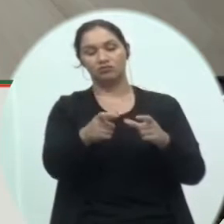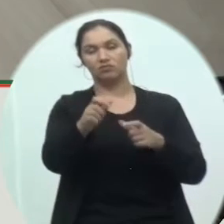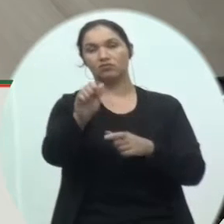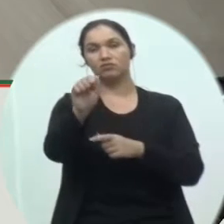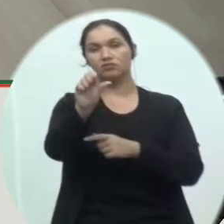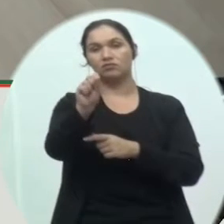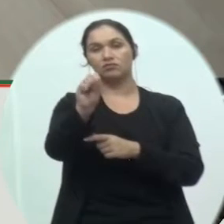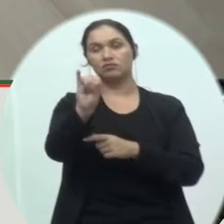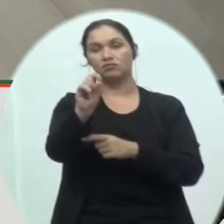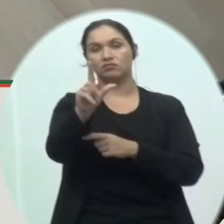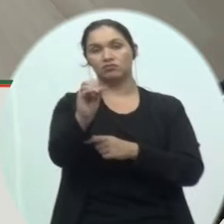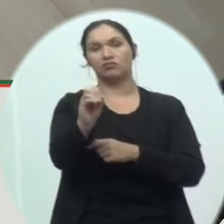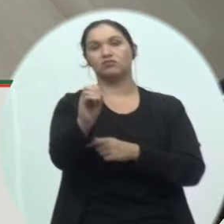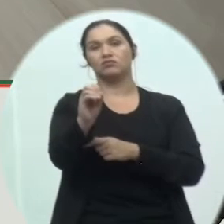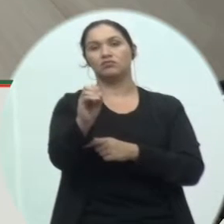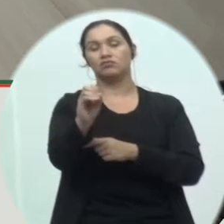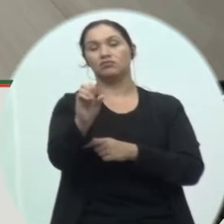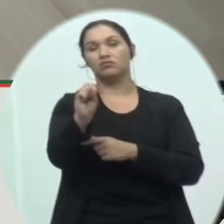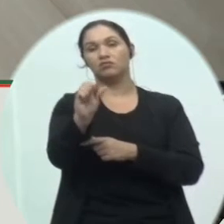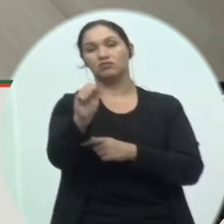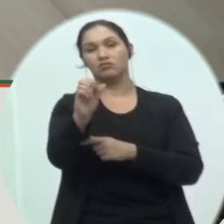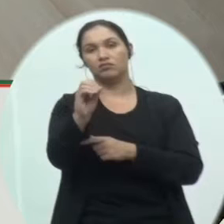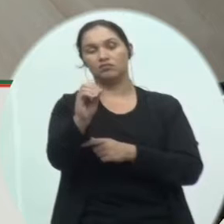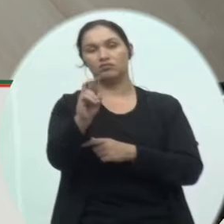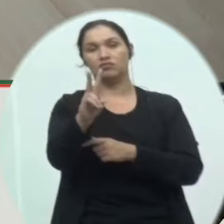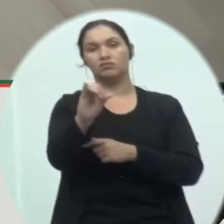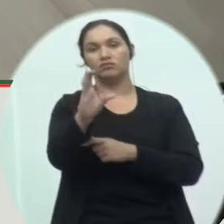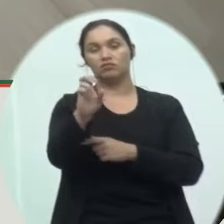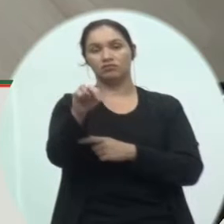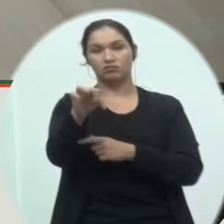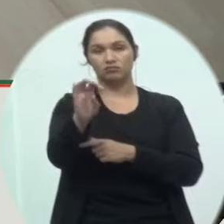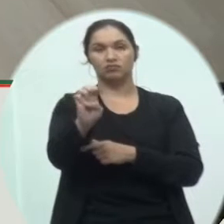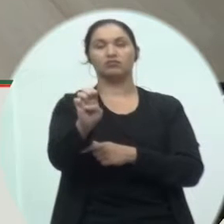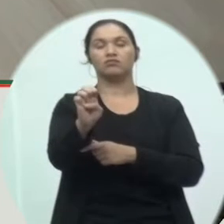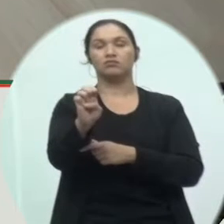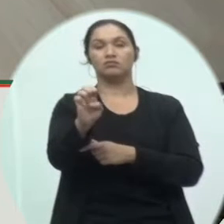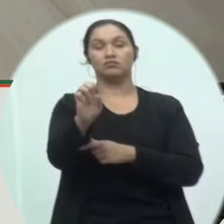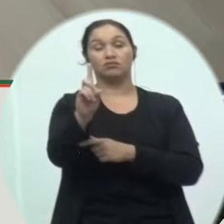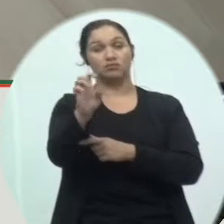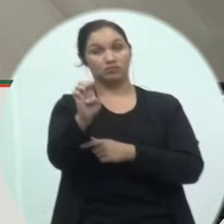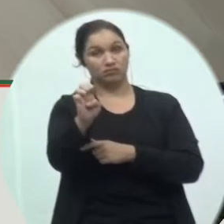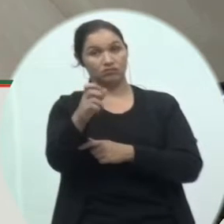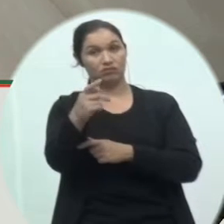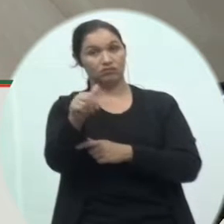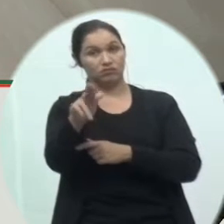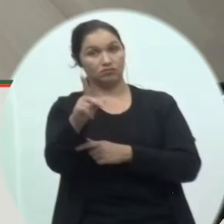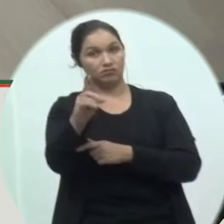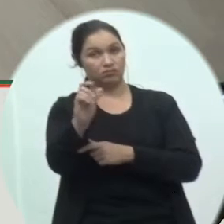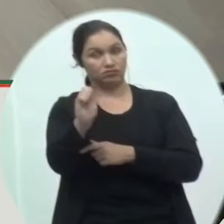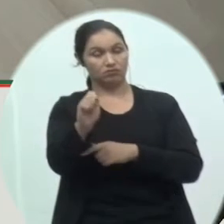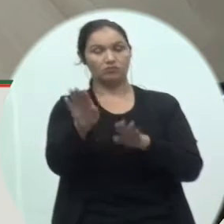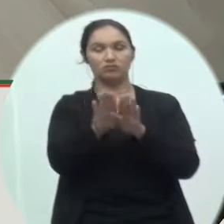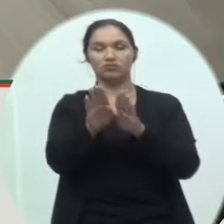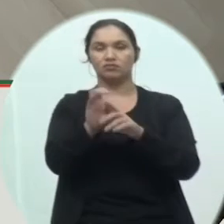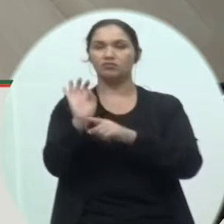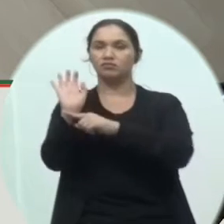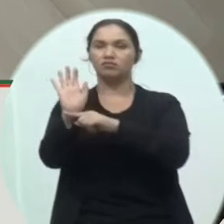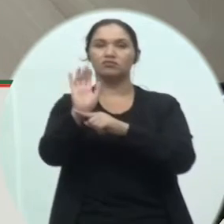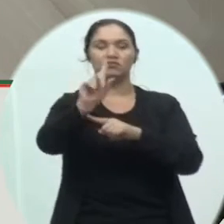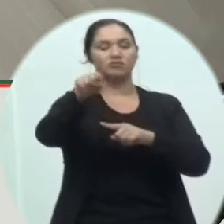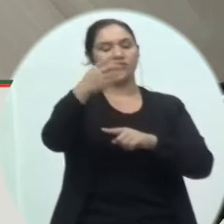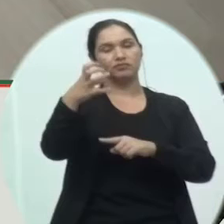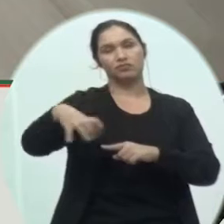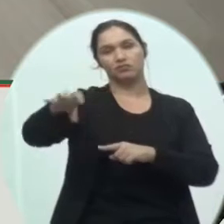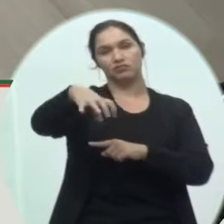de serviços nas mais diversas áreas da economia, sociedade, educação e cultura criciumense. O patrono